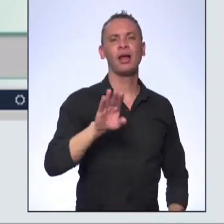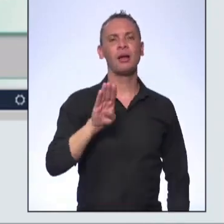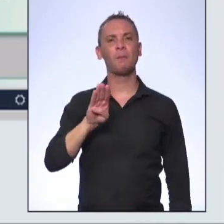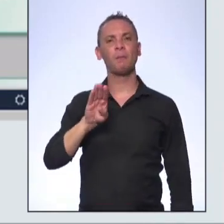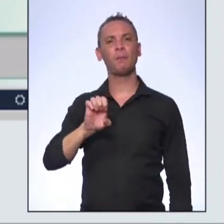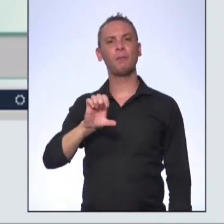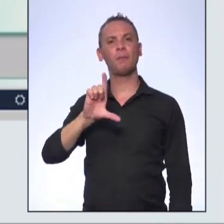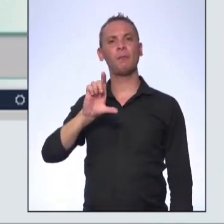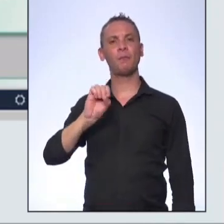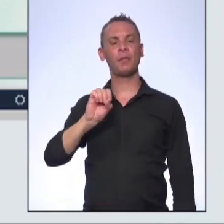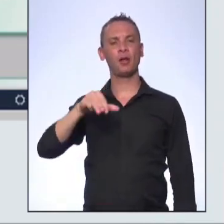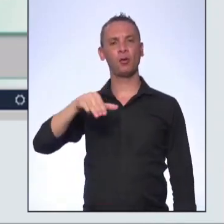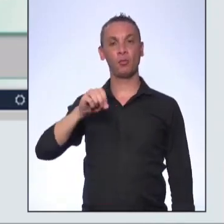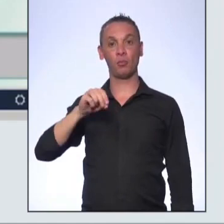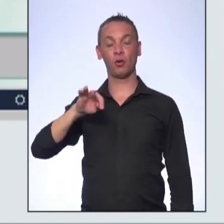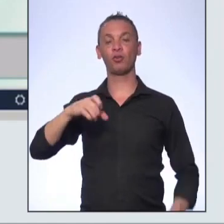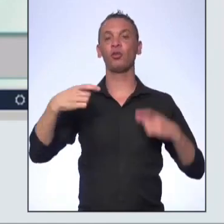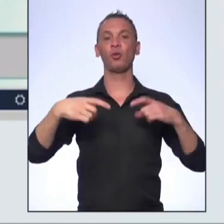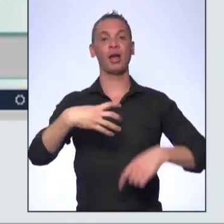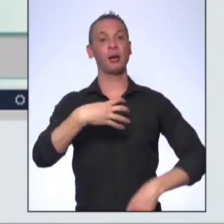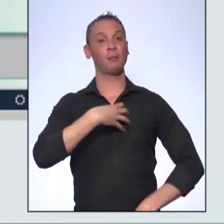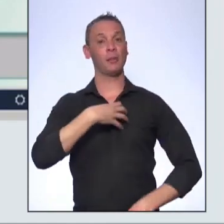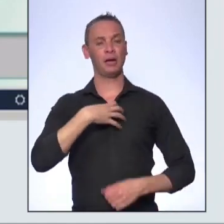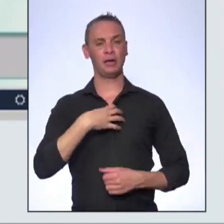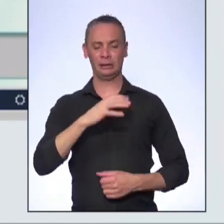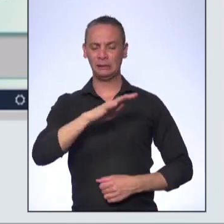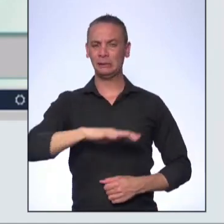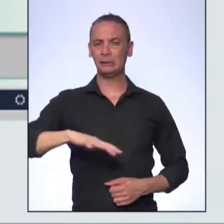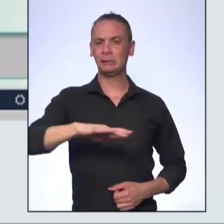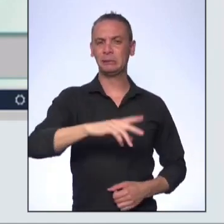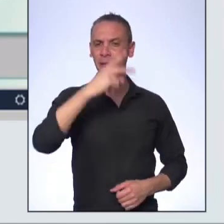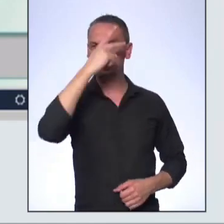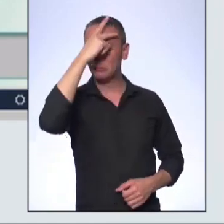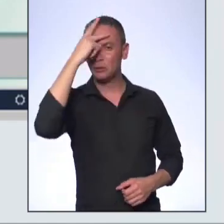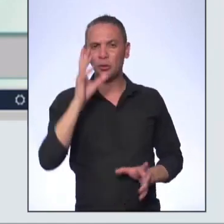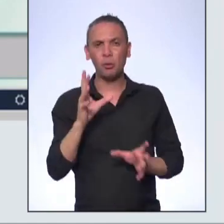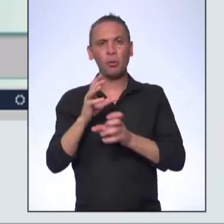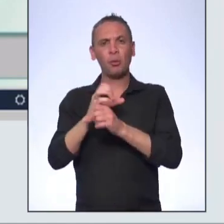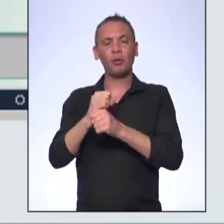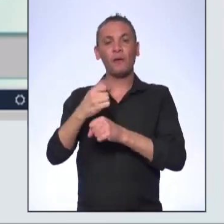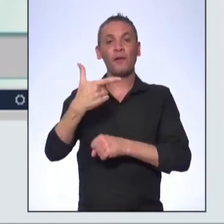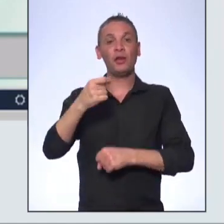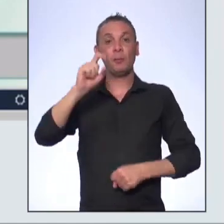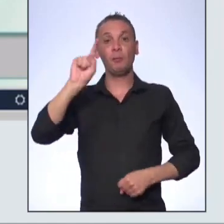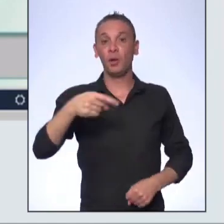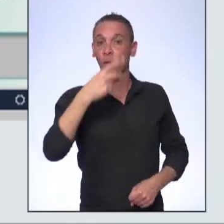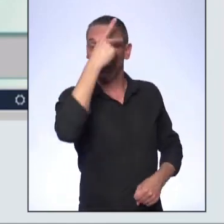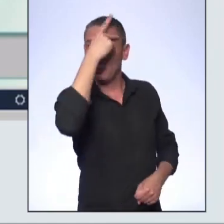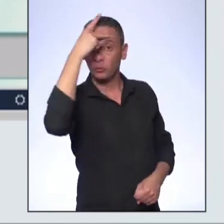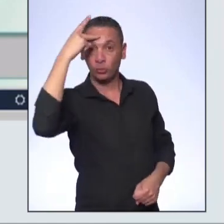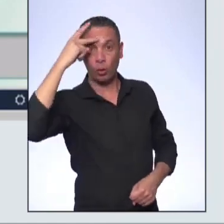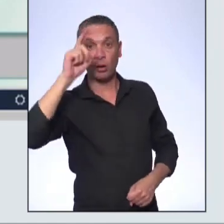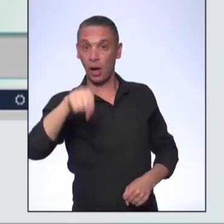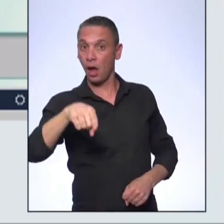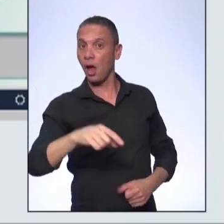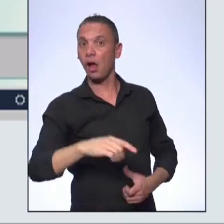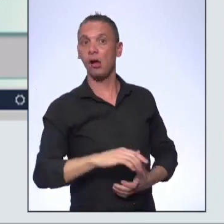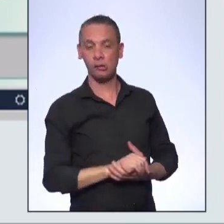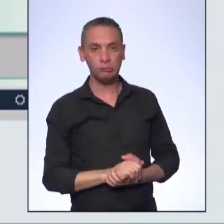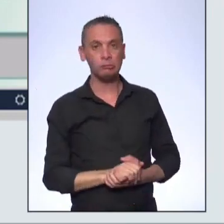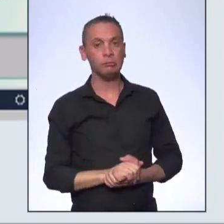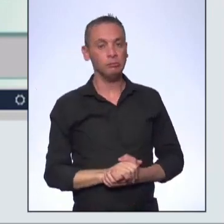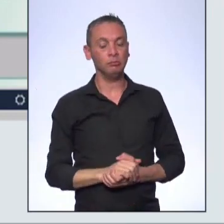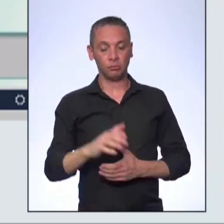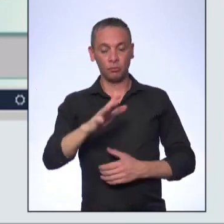na Bahia. Belo Monte foi uma comunidade que reuniu cerca de 20 mil sertanejos. Pelo fato de